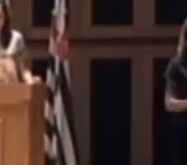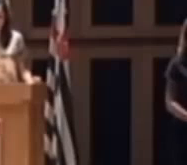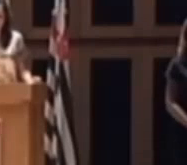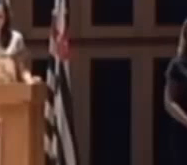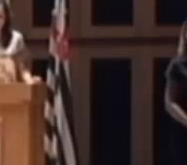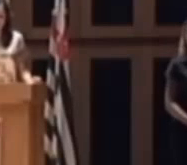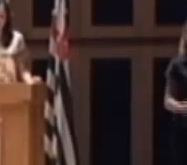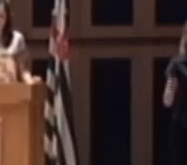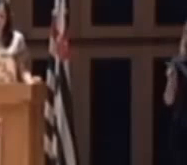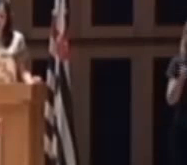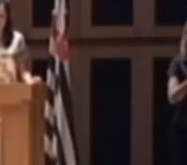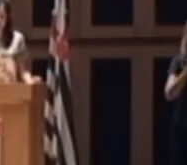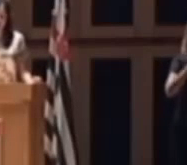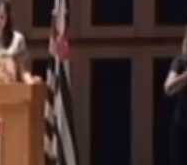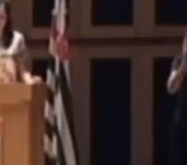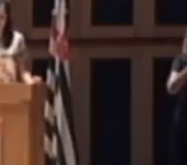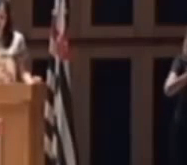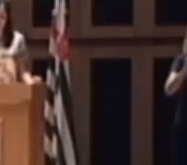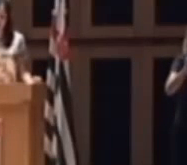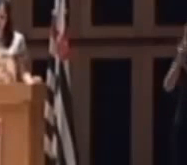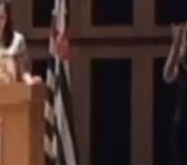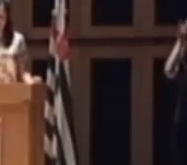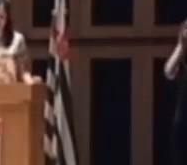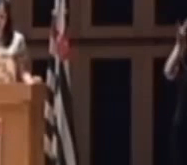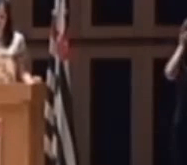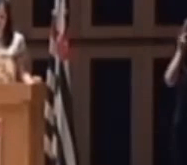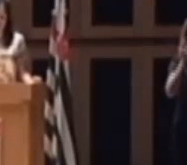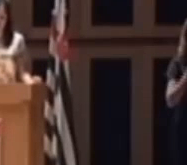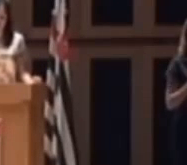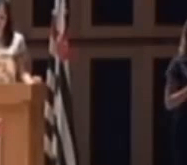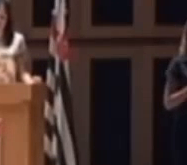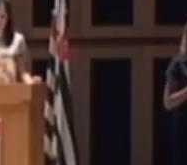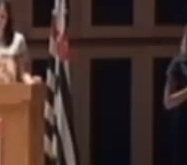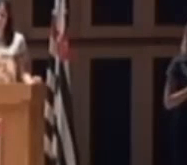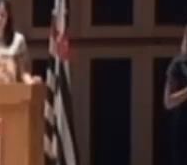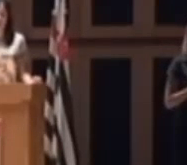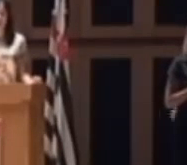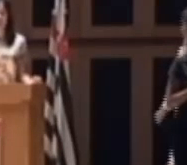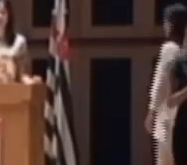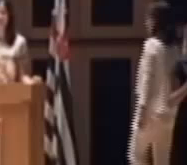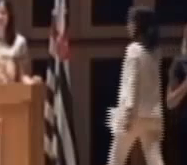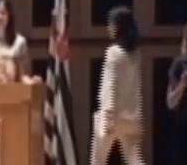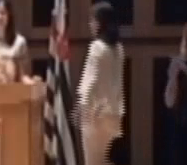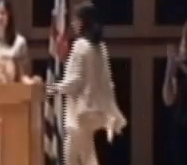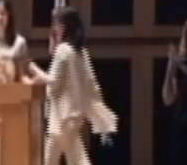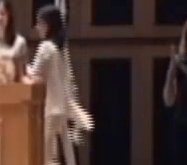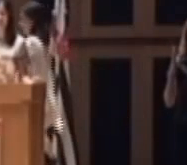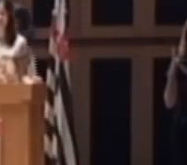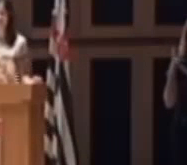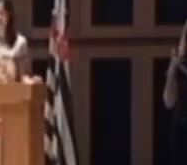O secretário da Cultura do Estado de São Paulo, Marcelo Matos Araújo.